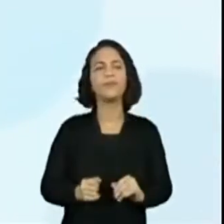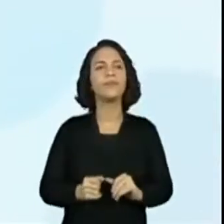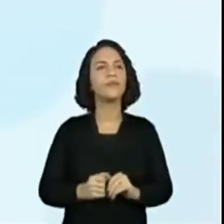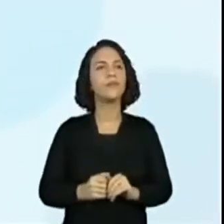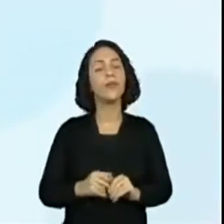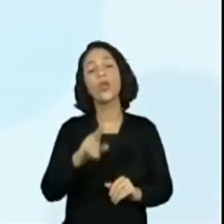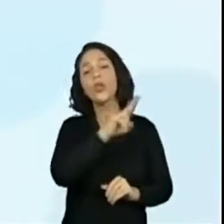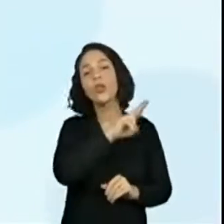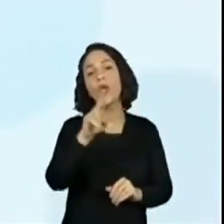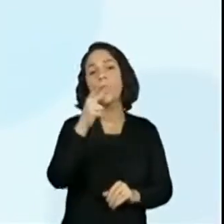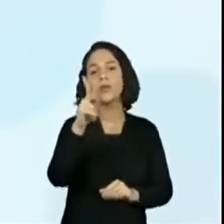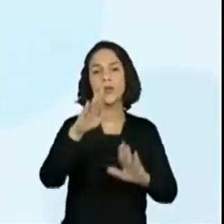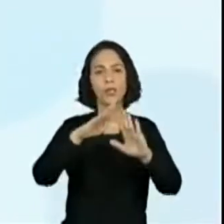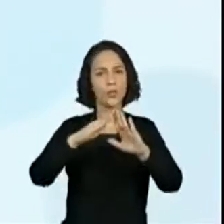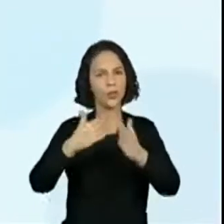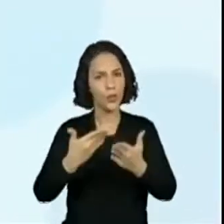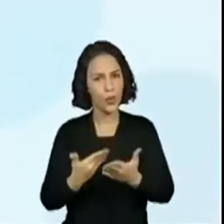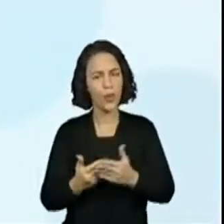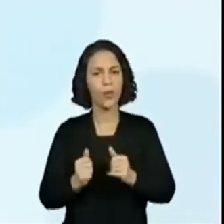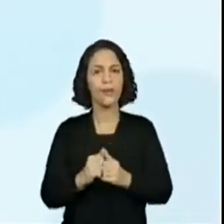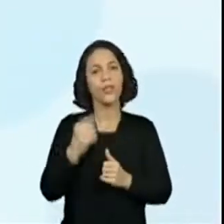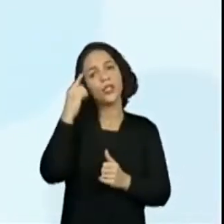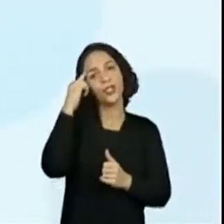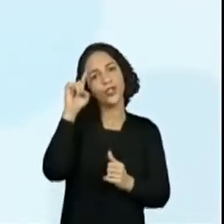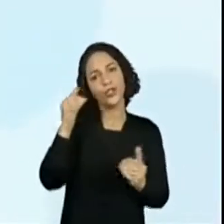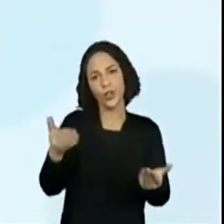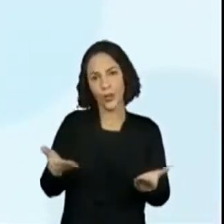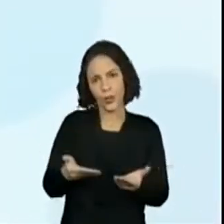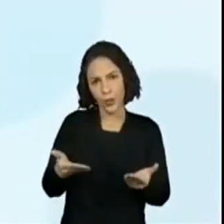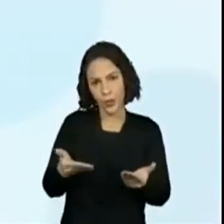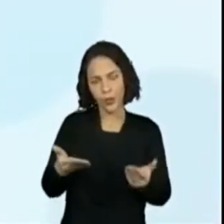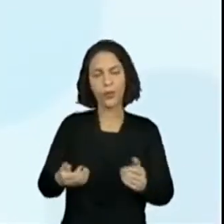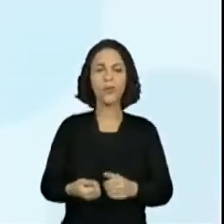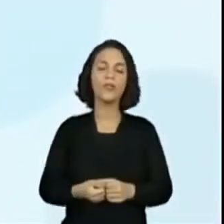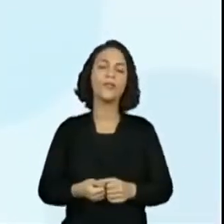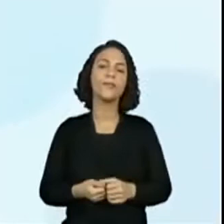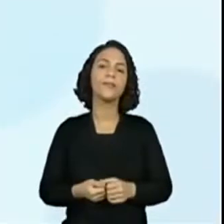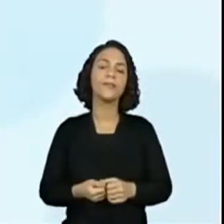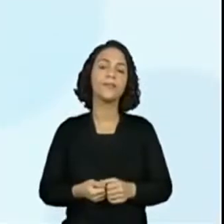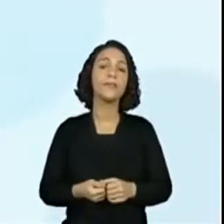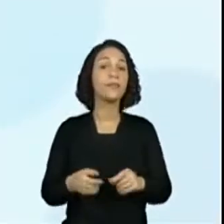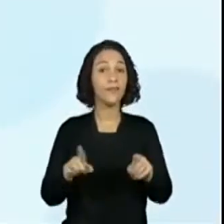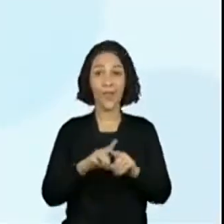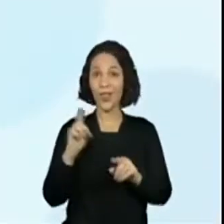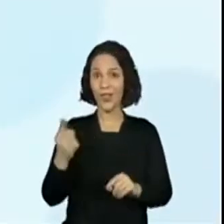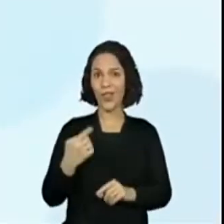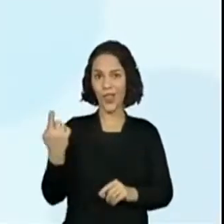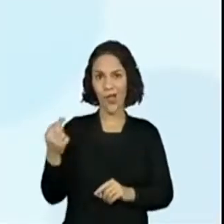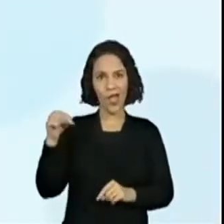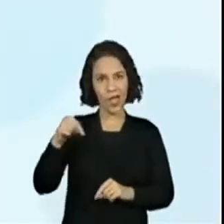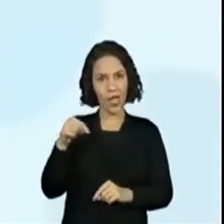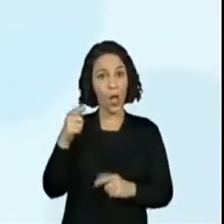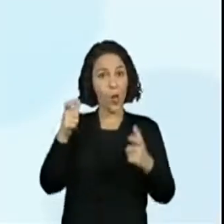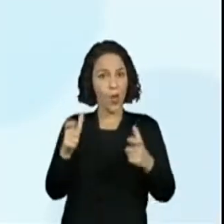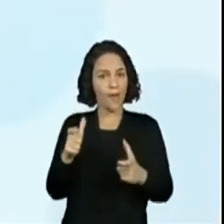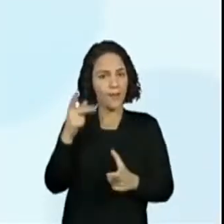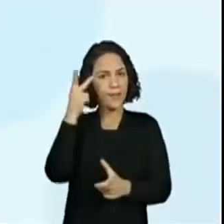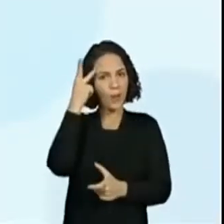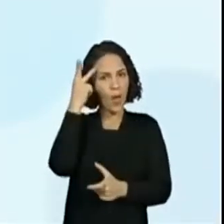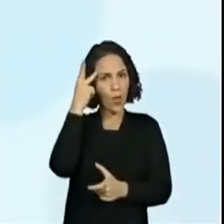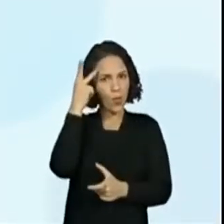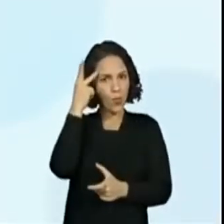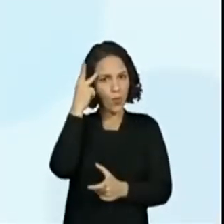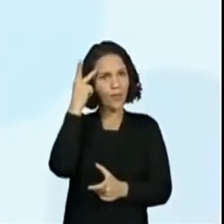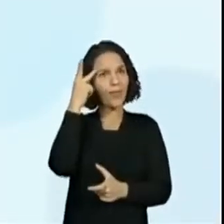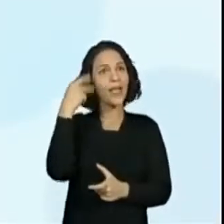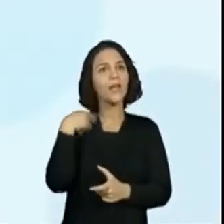O nome da sua escola, o dia de hoje. Nós estamos aqui em São Paulo, eu sempre com a